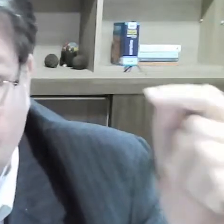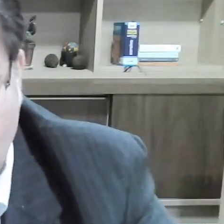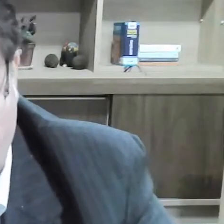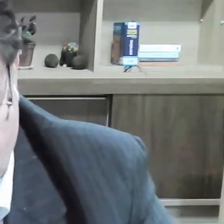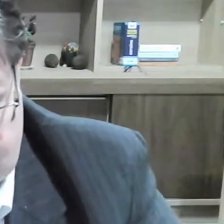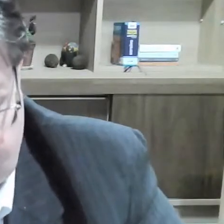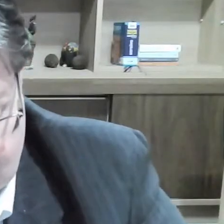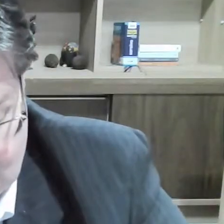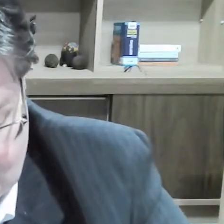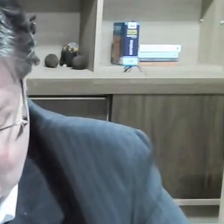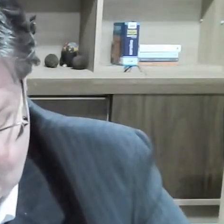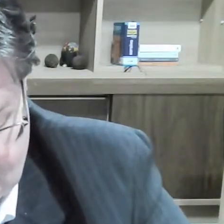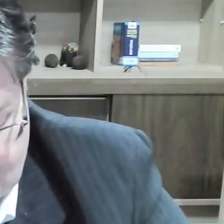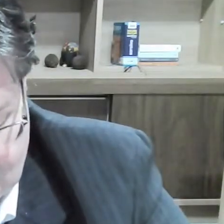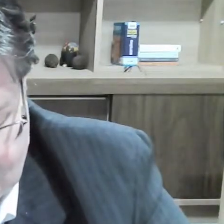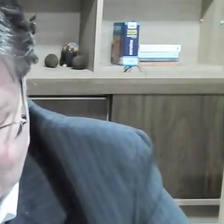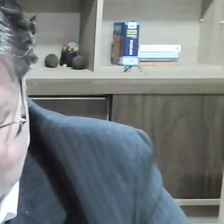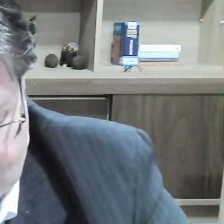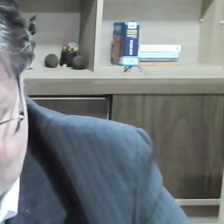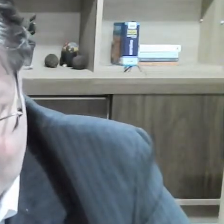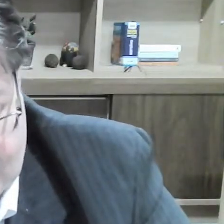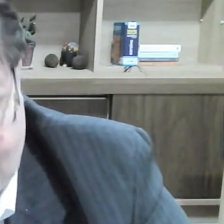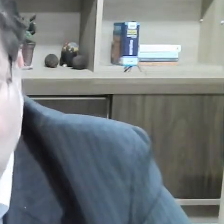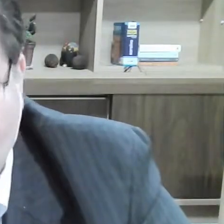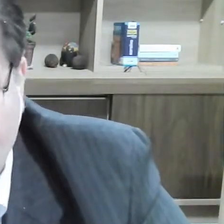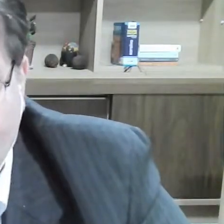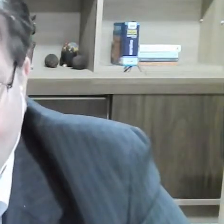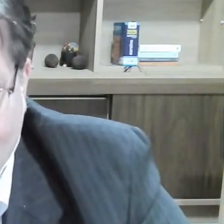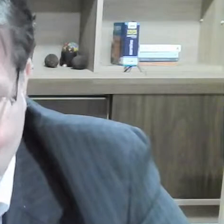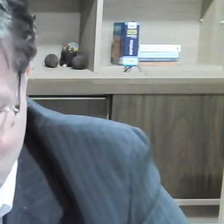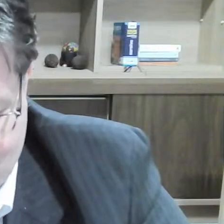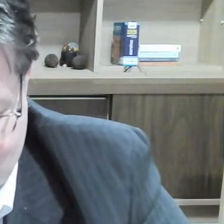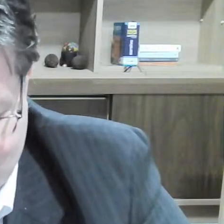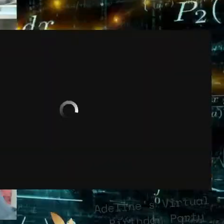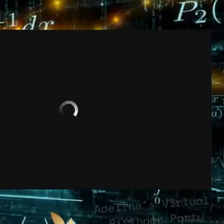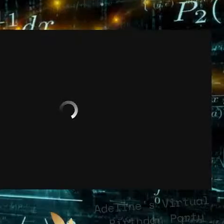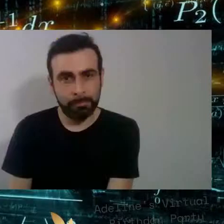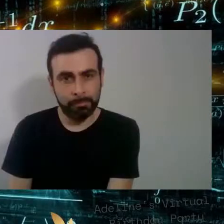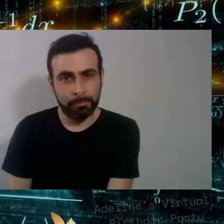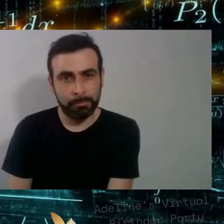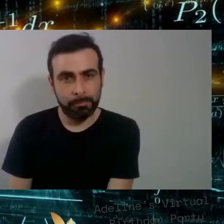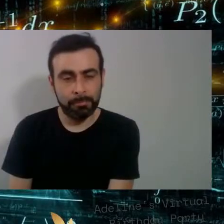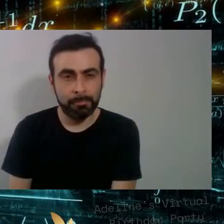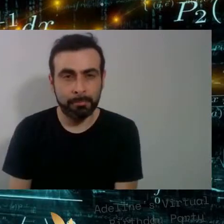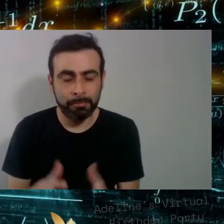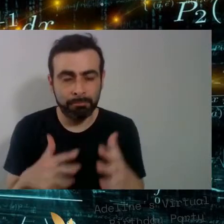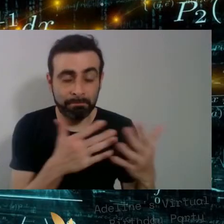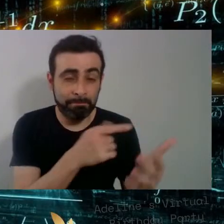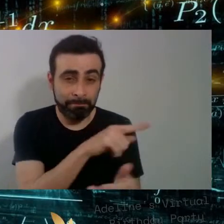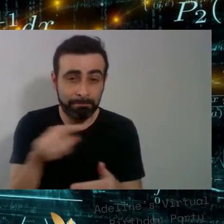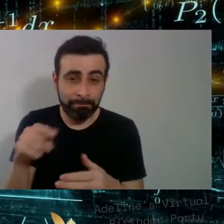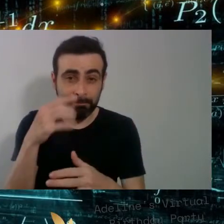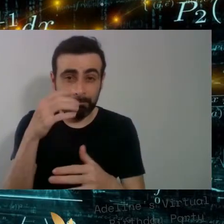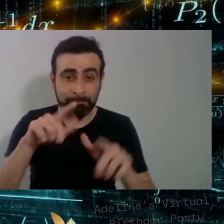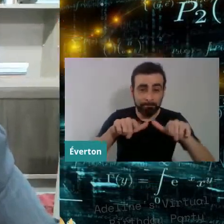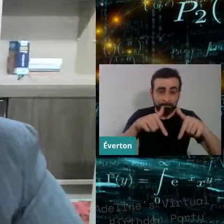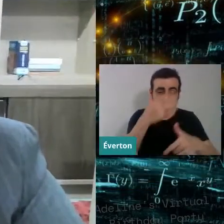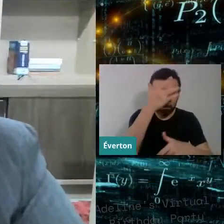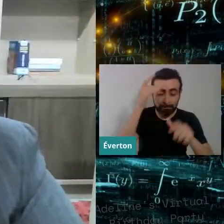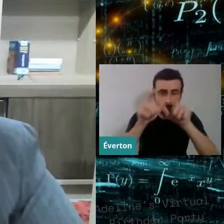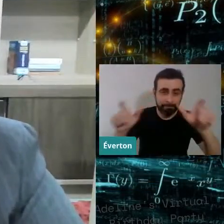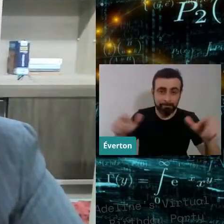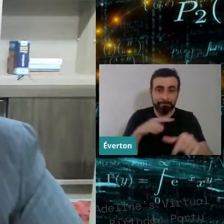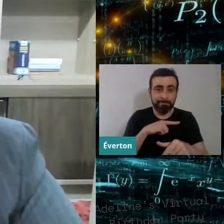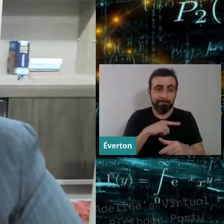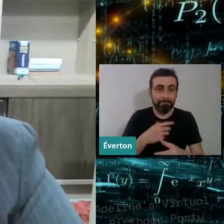lutam muitos anos e são muito bons. Mas há os que lutam a